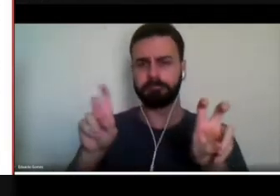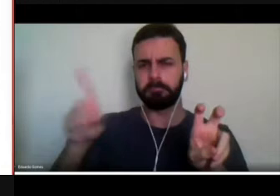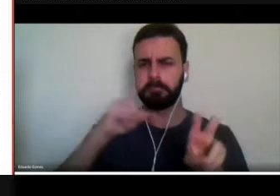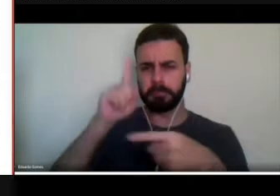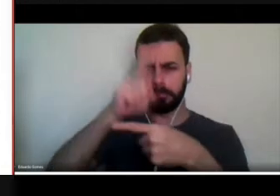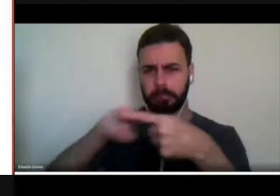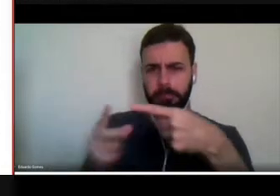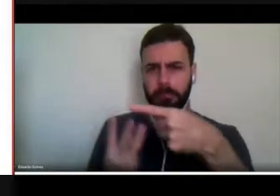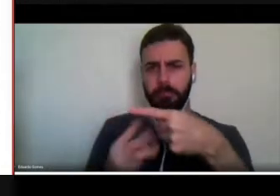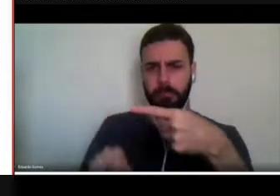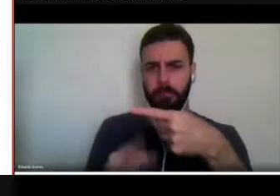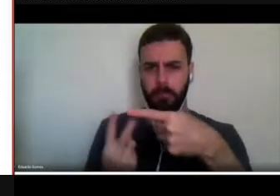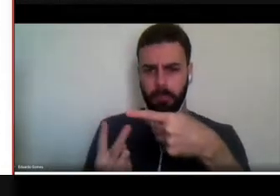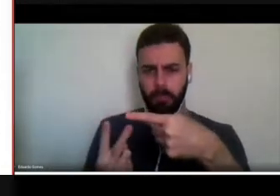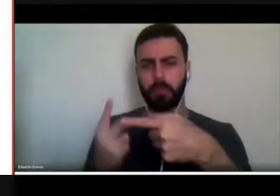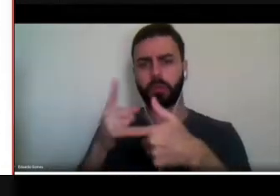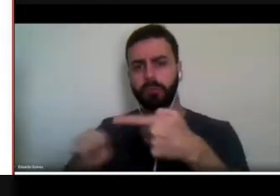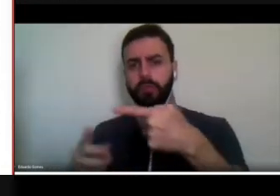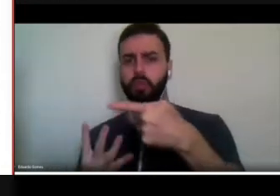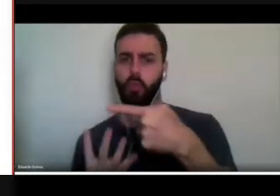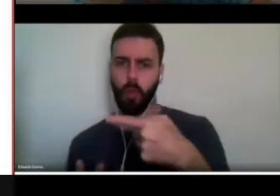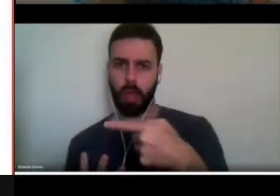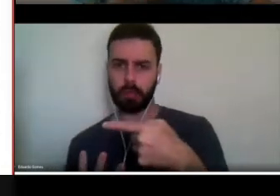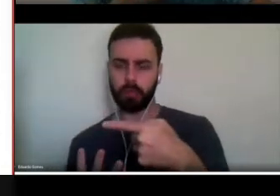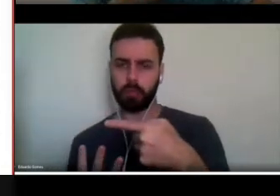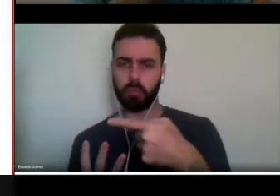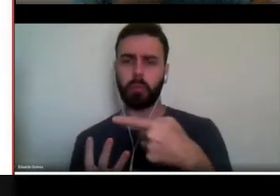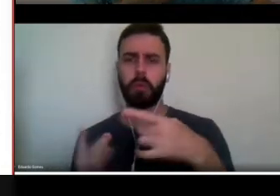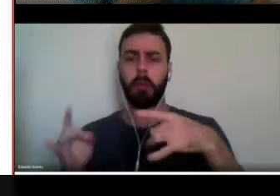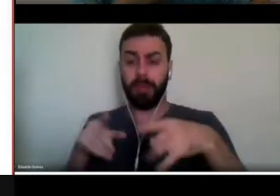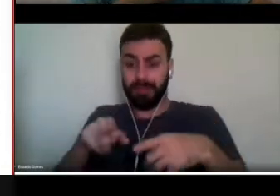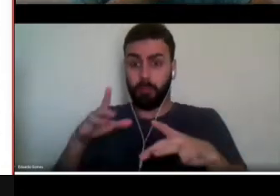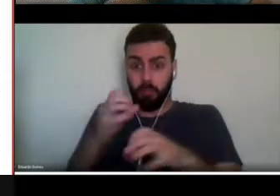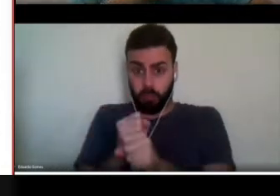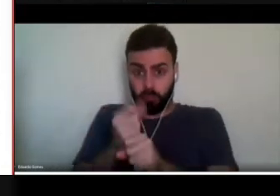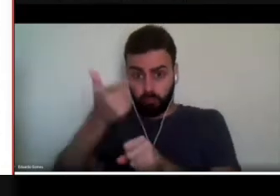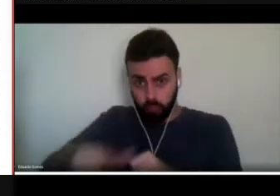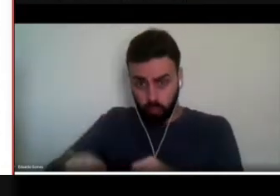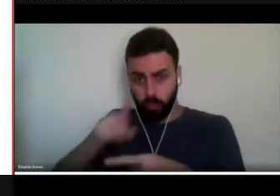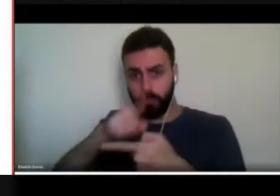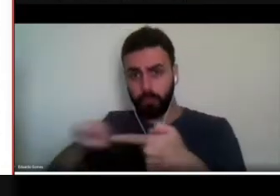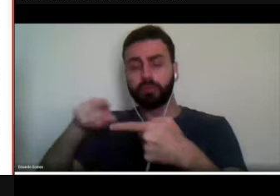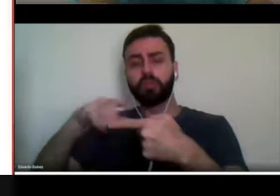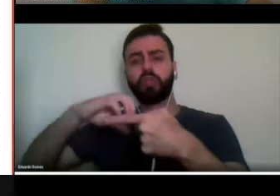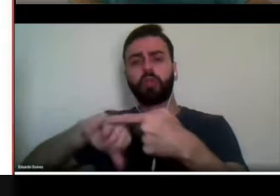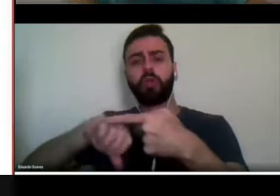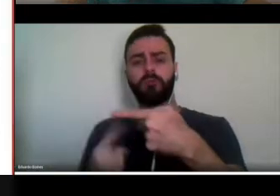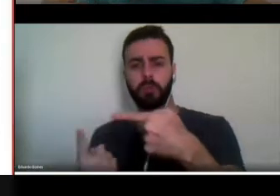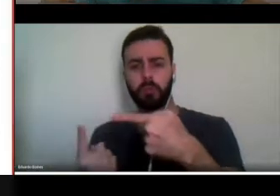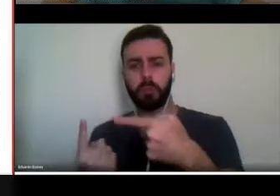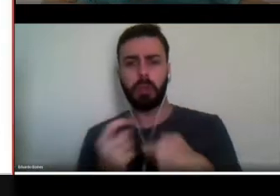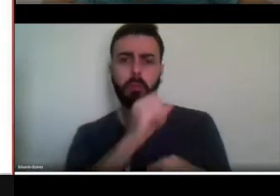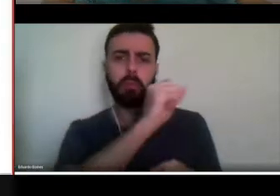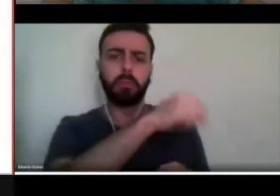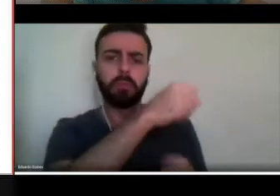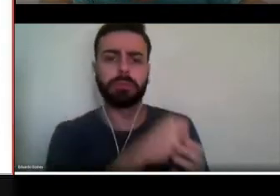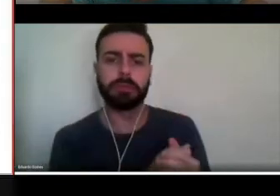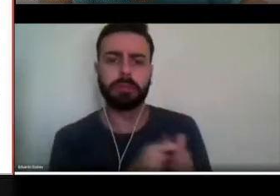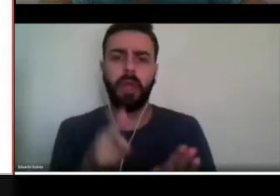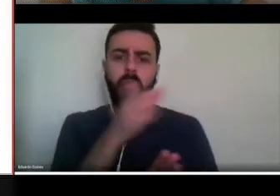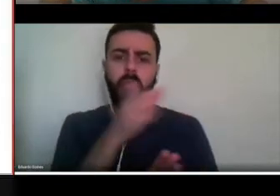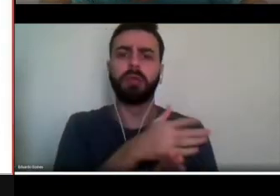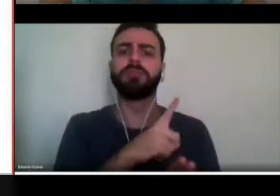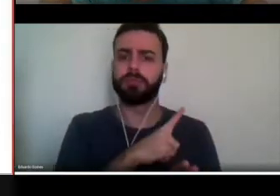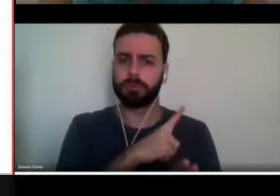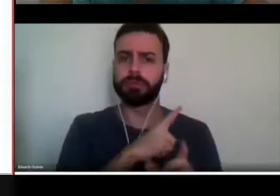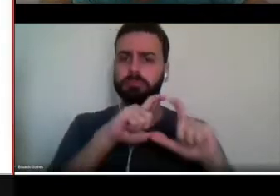4 e depois esse resultado dividido por 9? Por 9,1. Isso. Uhum. É o que está escrito aqui.